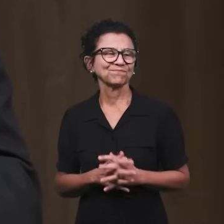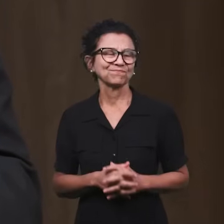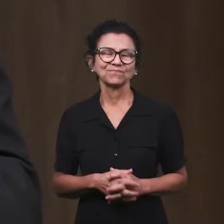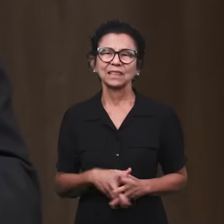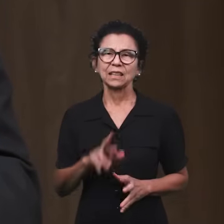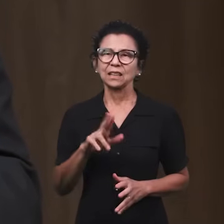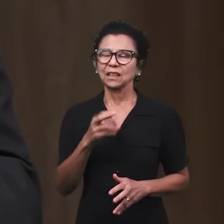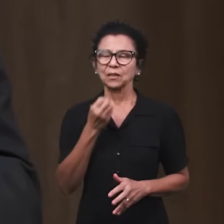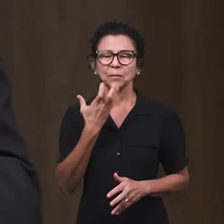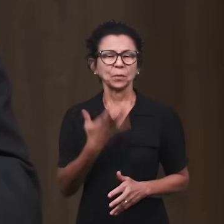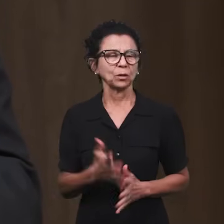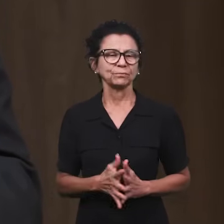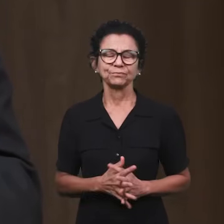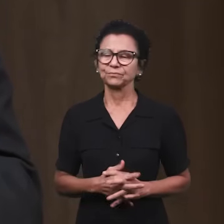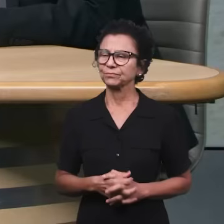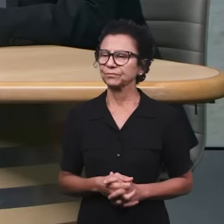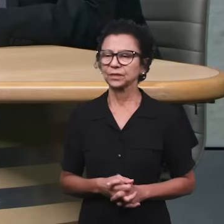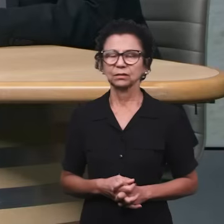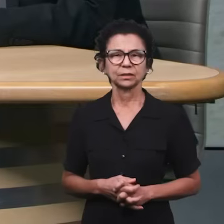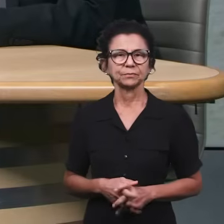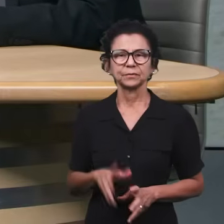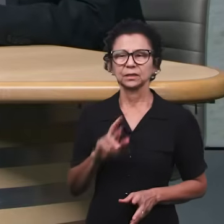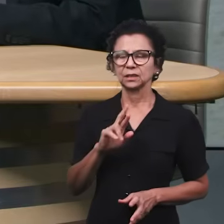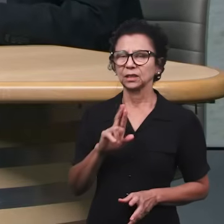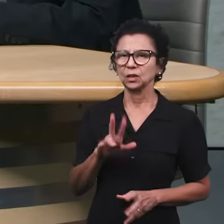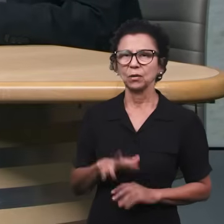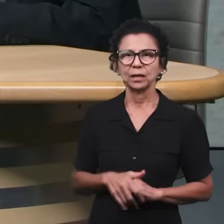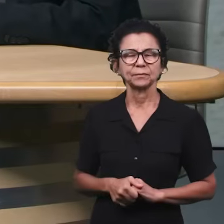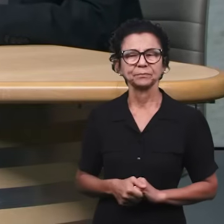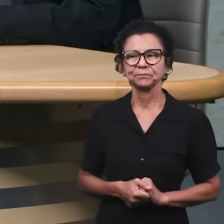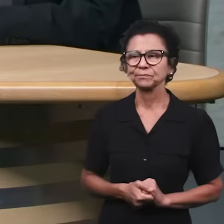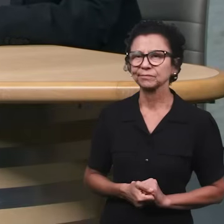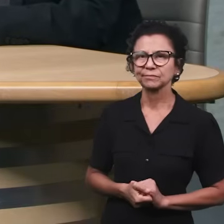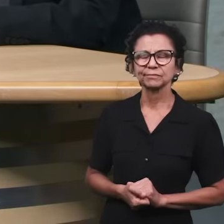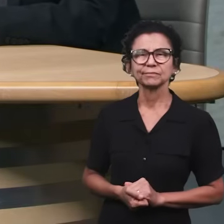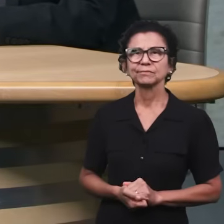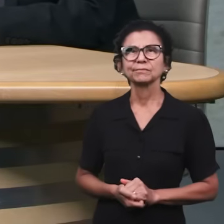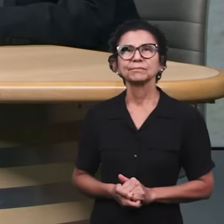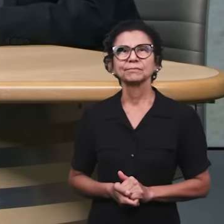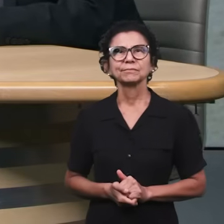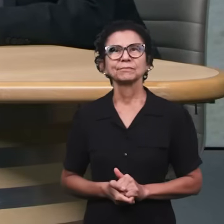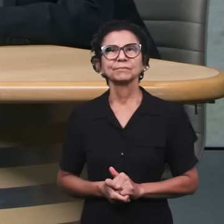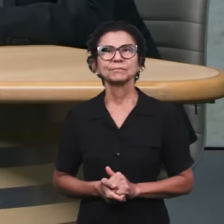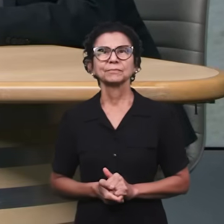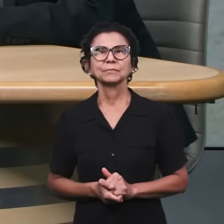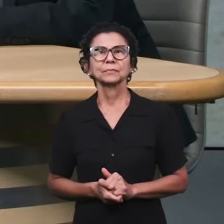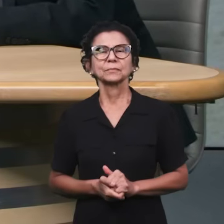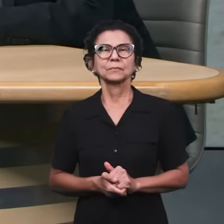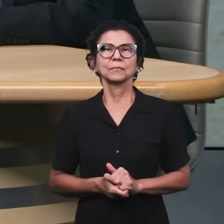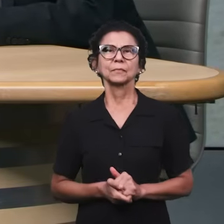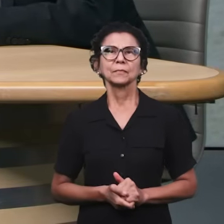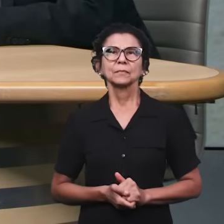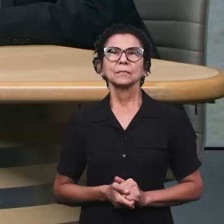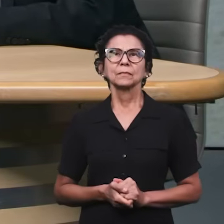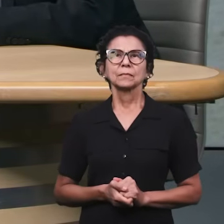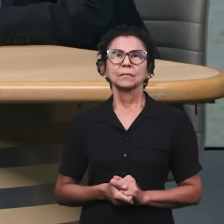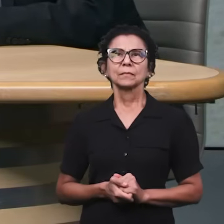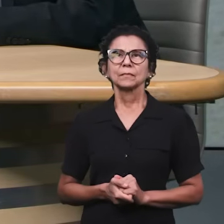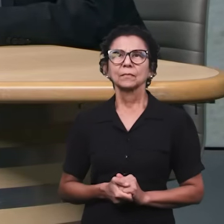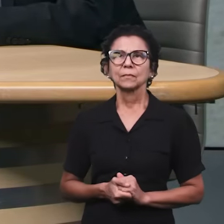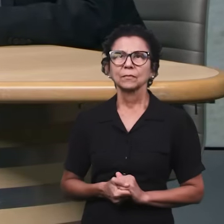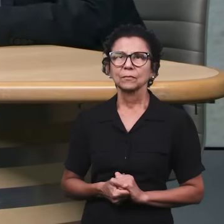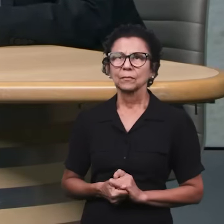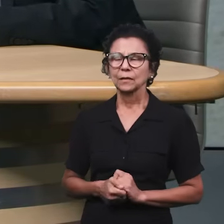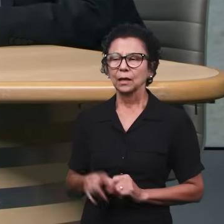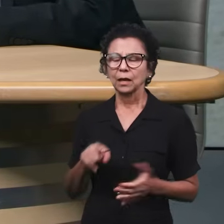saudável. Isso não é saudável. Ele está disputando com o telefone. Não é saudável. E às vezes você para ouvir. No que você está ouvindo, fala assim,